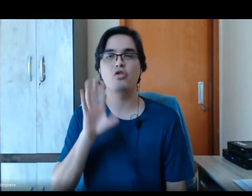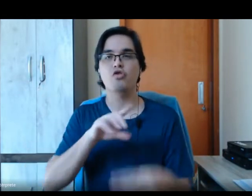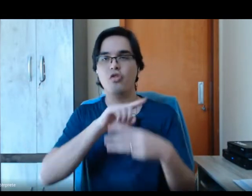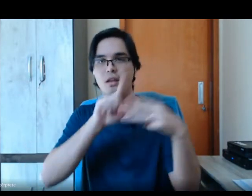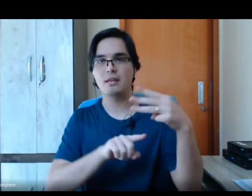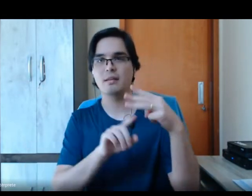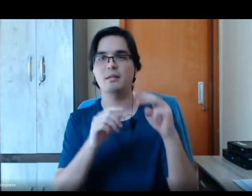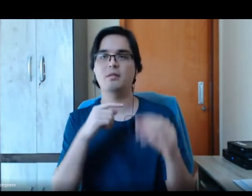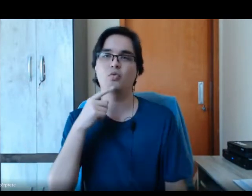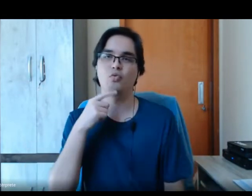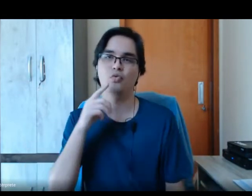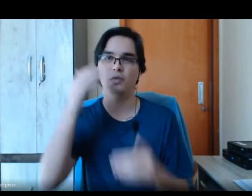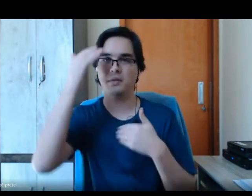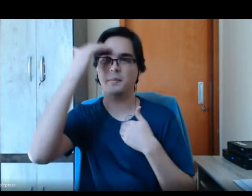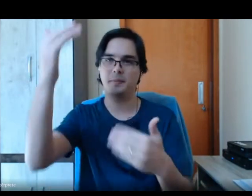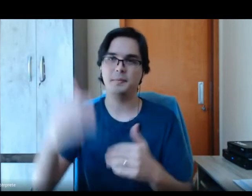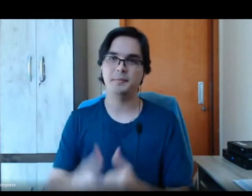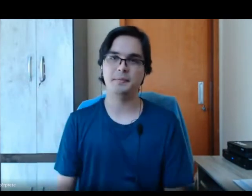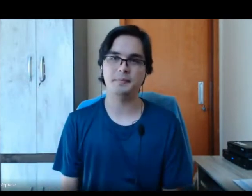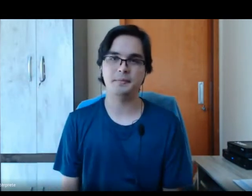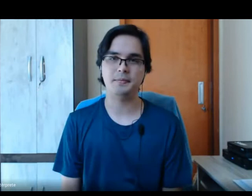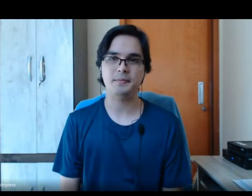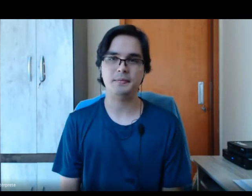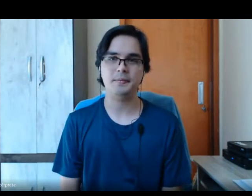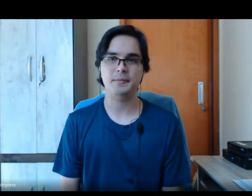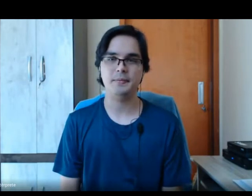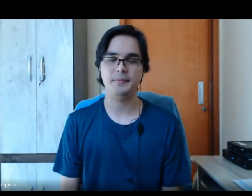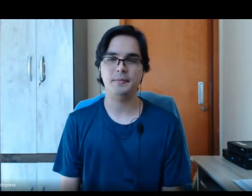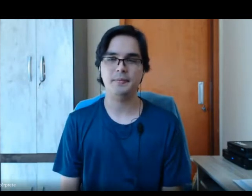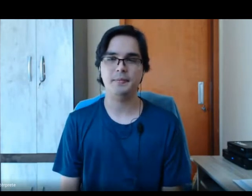Esther, eu coloquei para você,